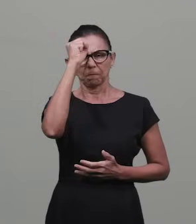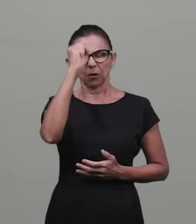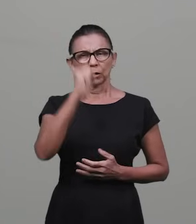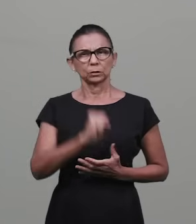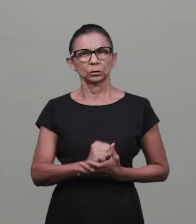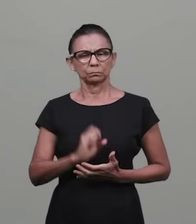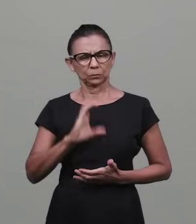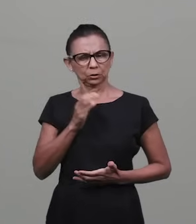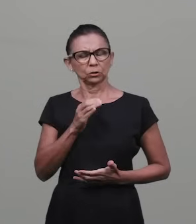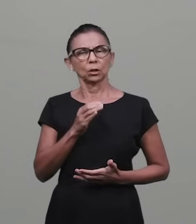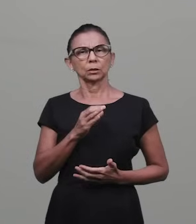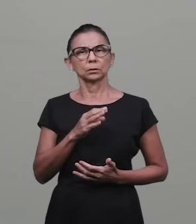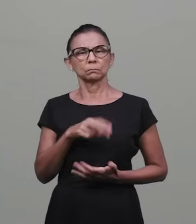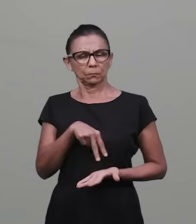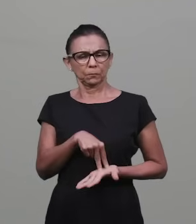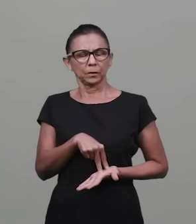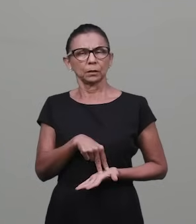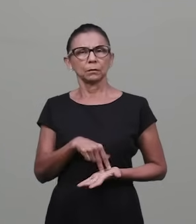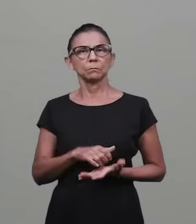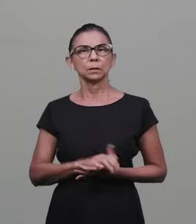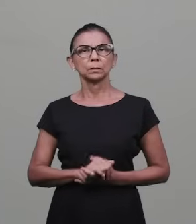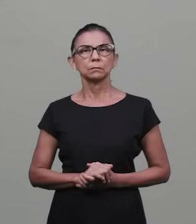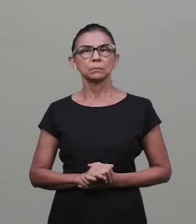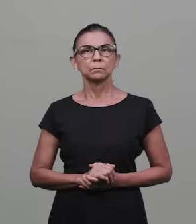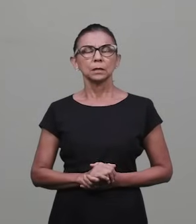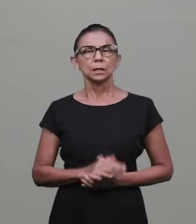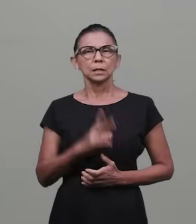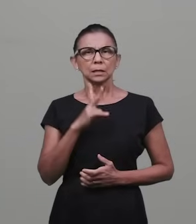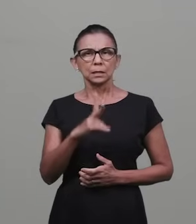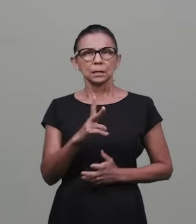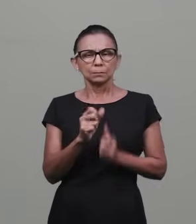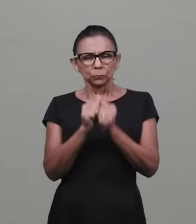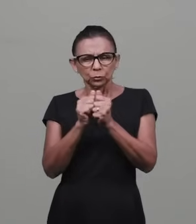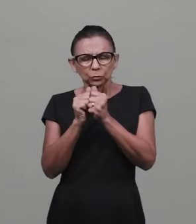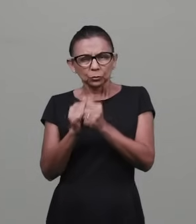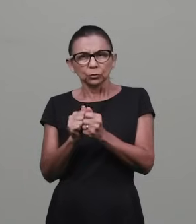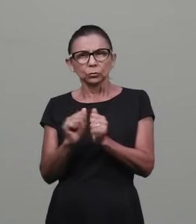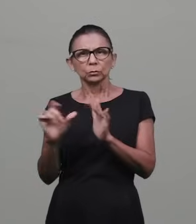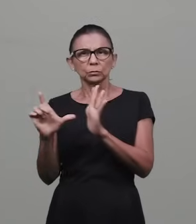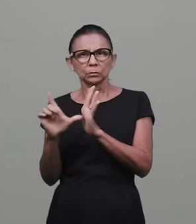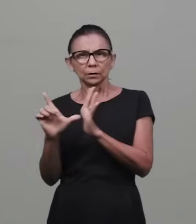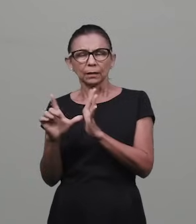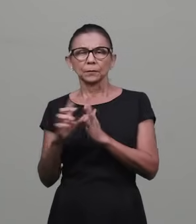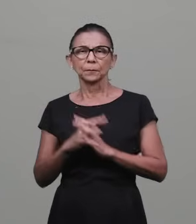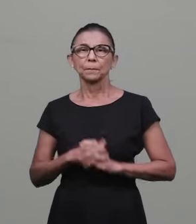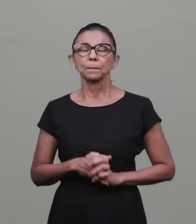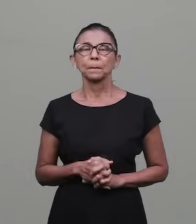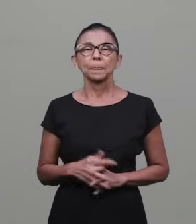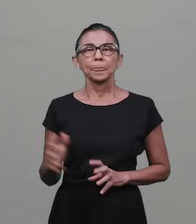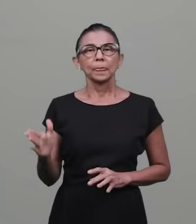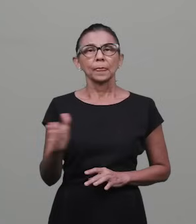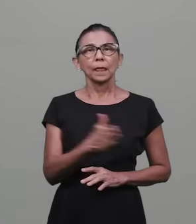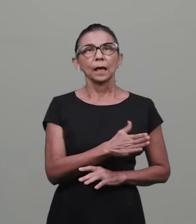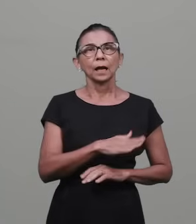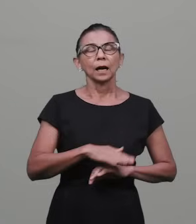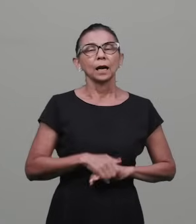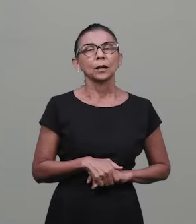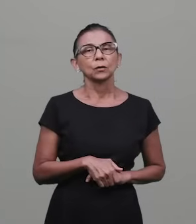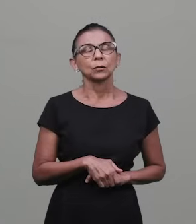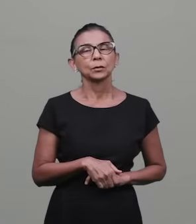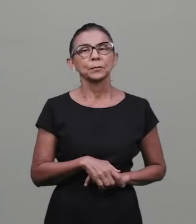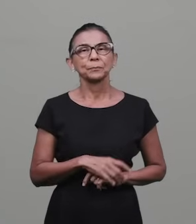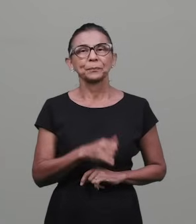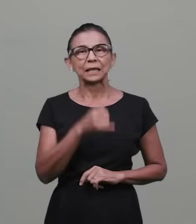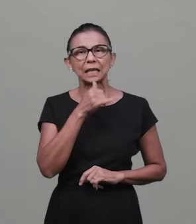que tinha posições firmes. E a posição dela era sempre junto com Lutero, em todas as coisas. Agora você vai ver, por exemplo, a esposa